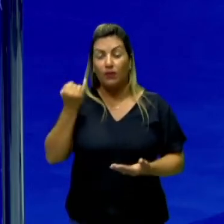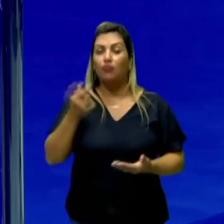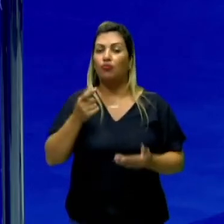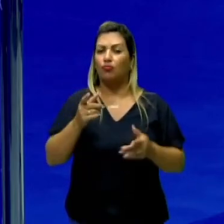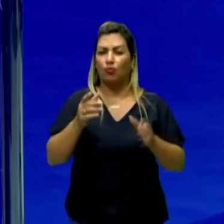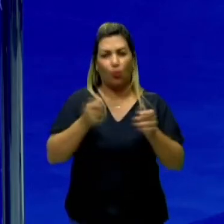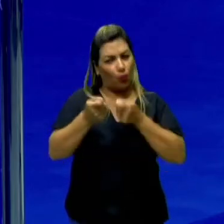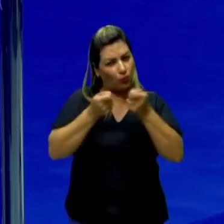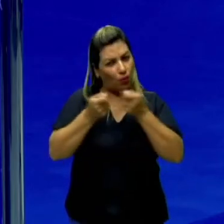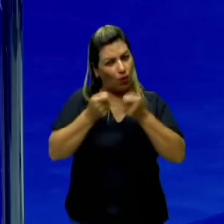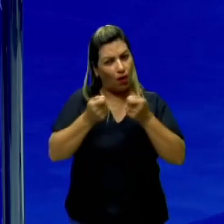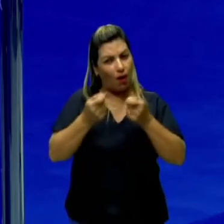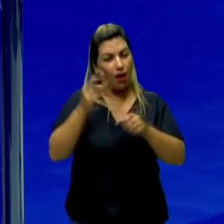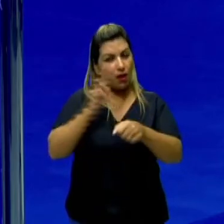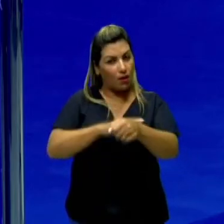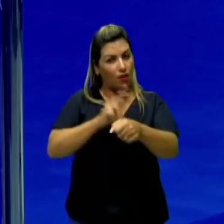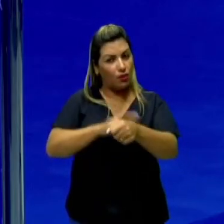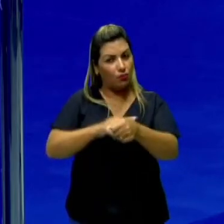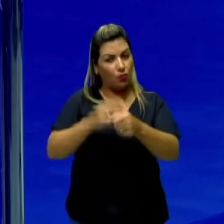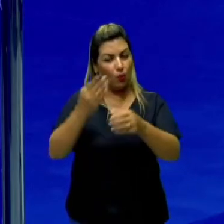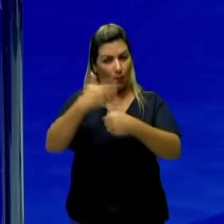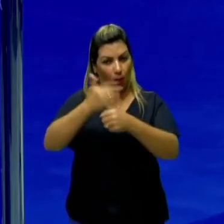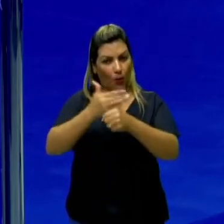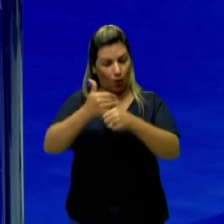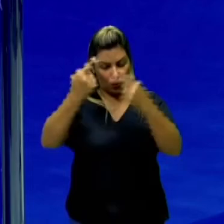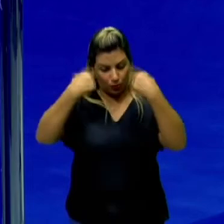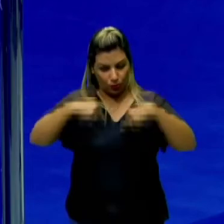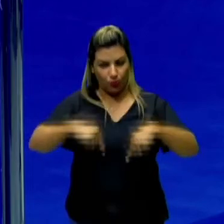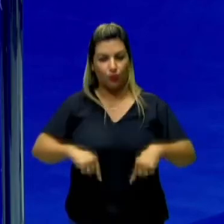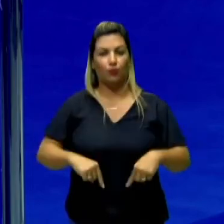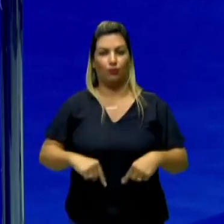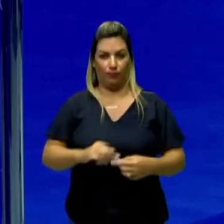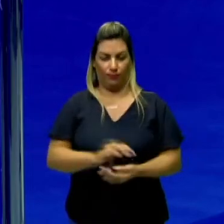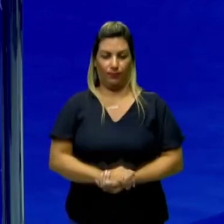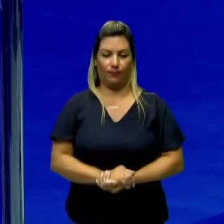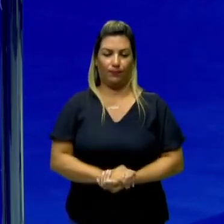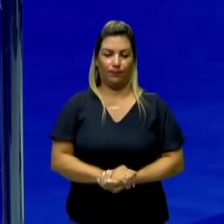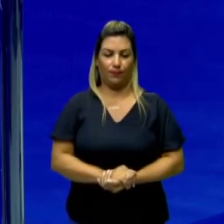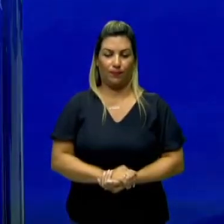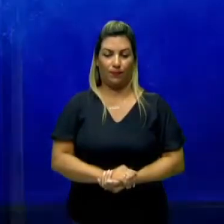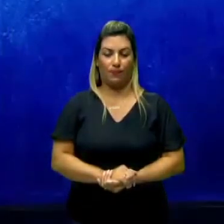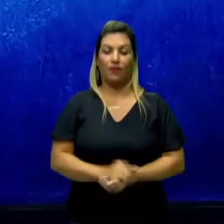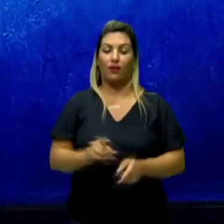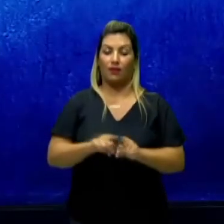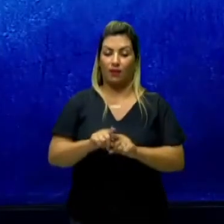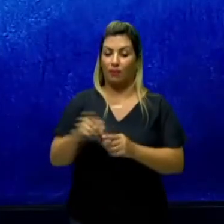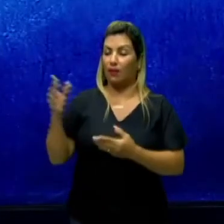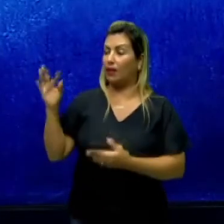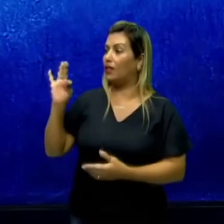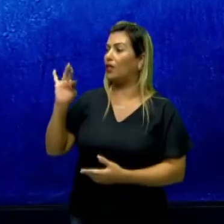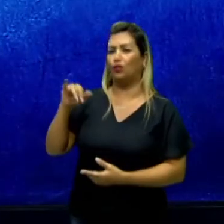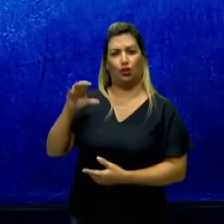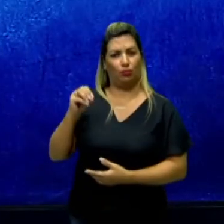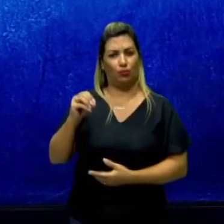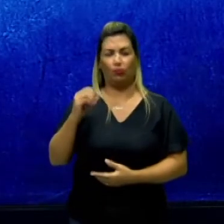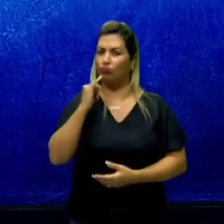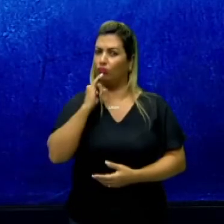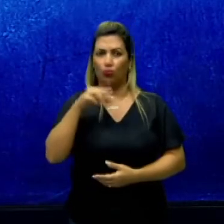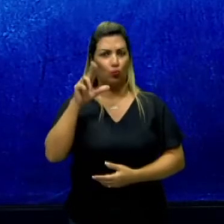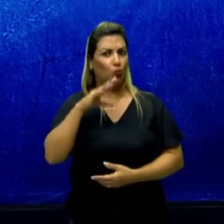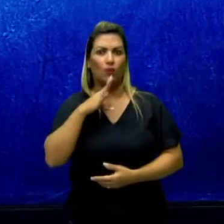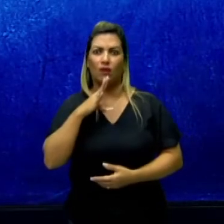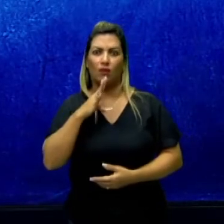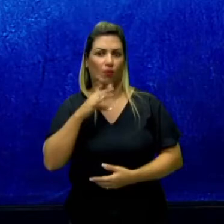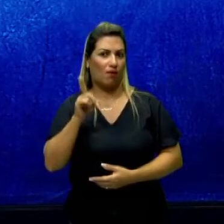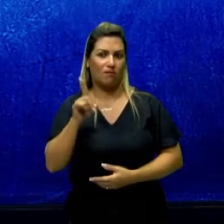para sincronizar o nosso ritmo biológico chamado de circadiano. Esse órgão timo não é muito falado, muita gente nem